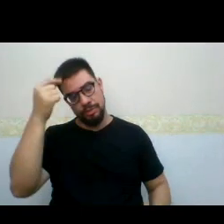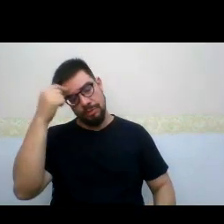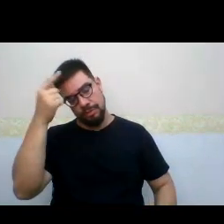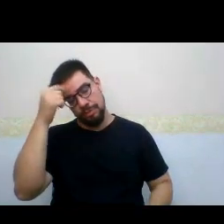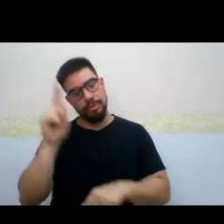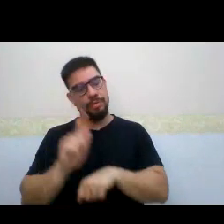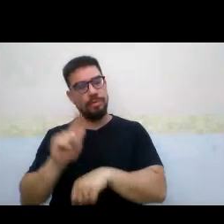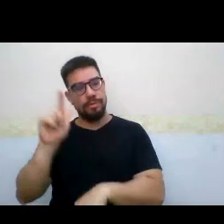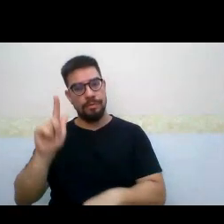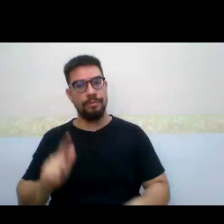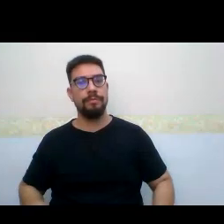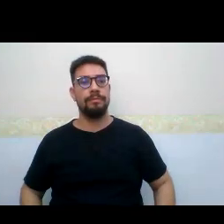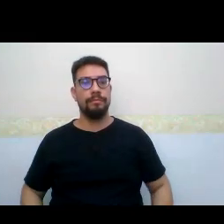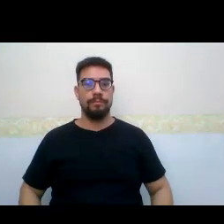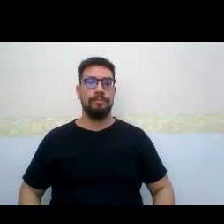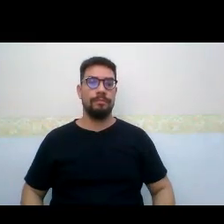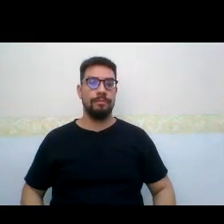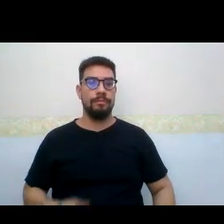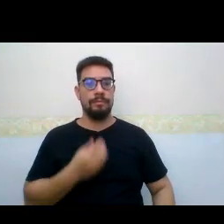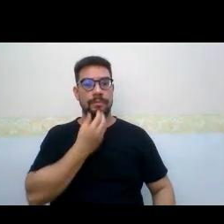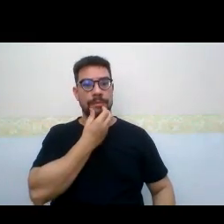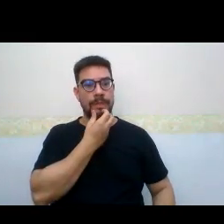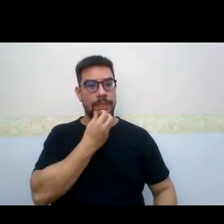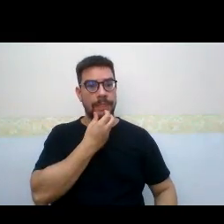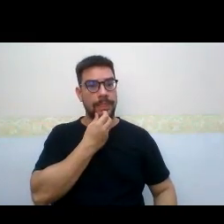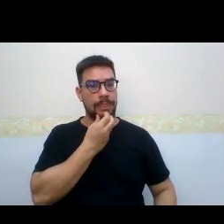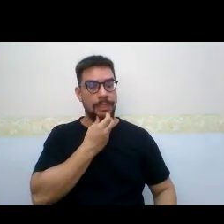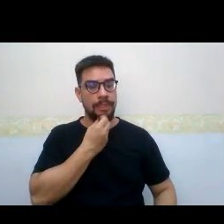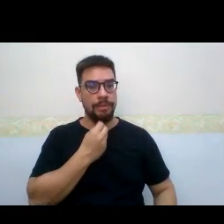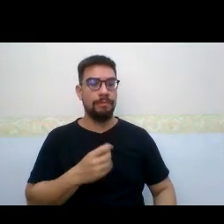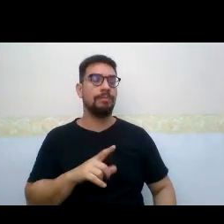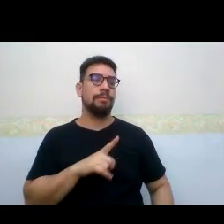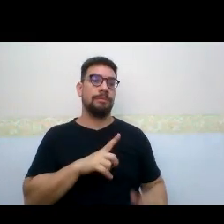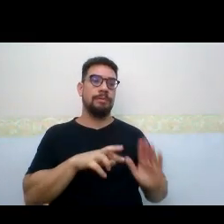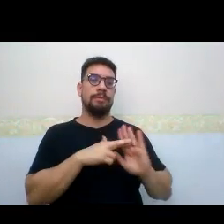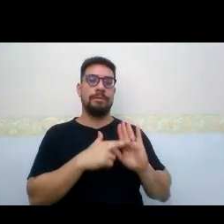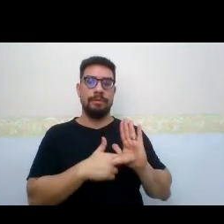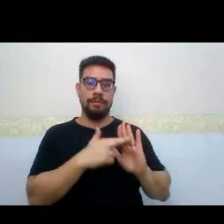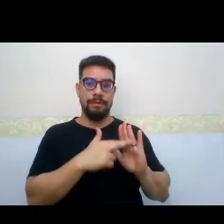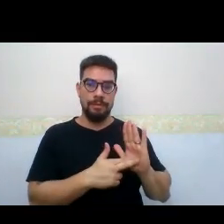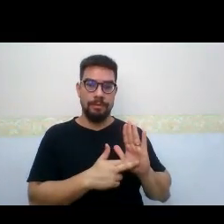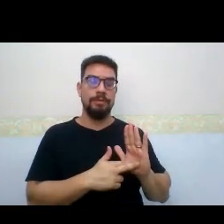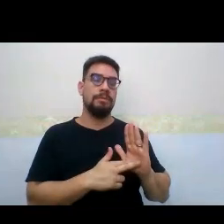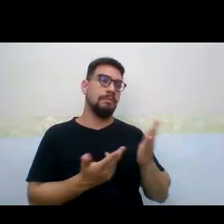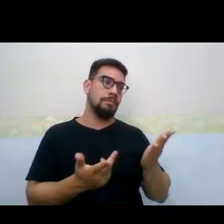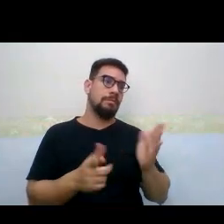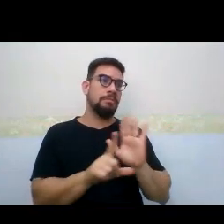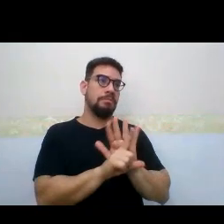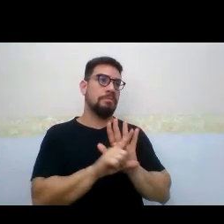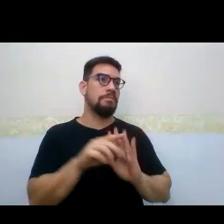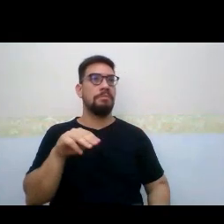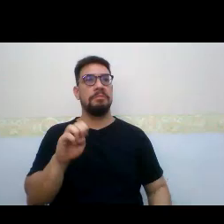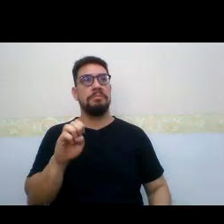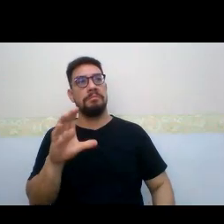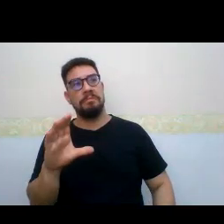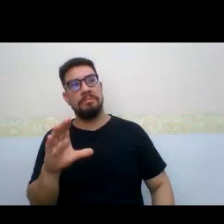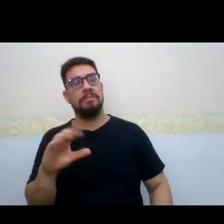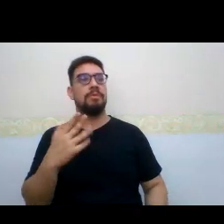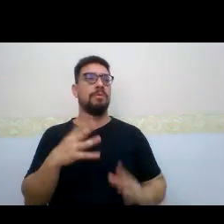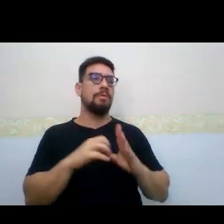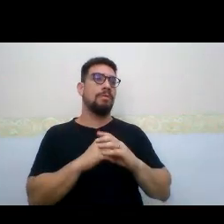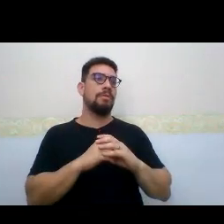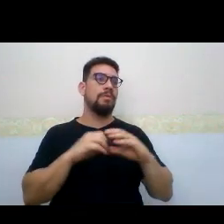Isso. Eu sei que existem questões de regulamentação, né, legais, não sei se é o MEC ou o CAPES, e aí eu queria saber